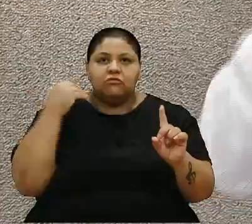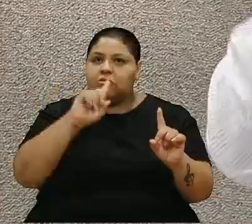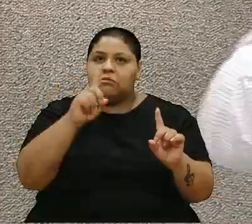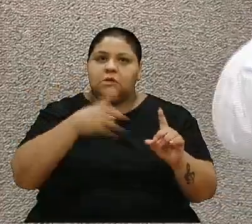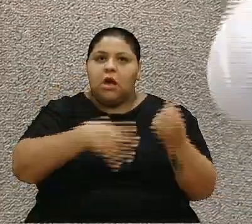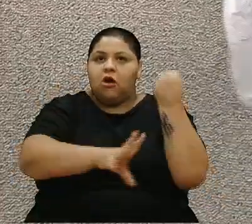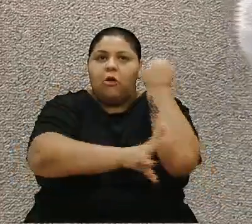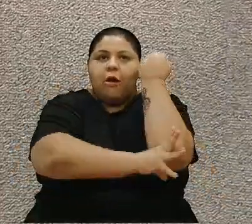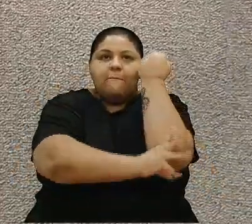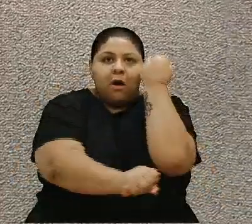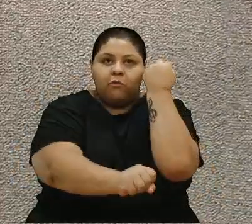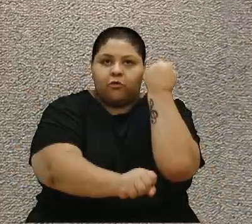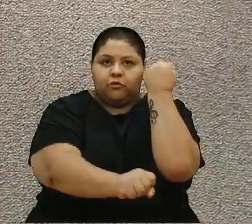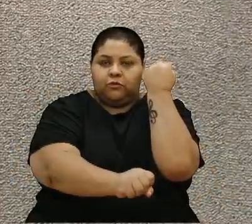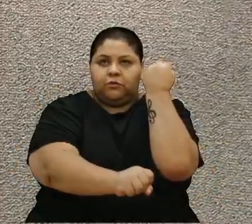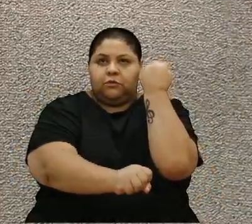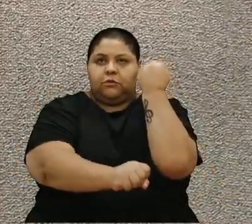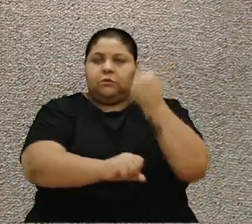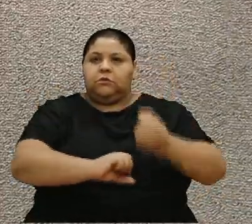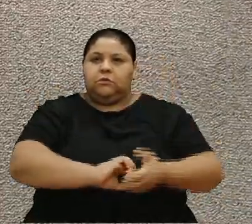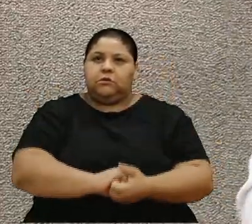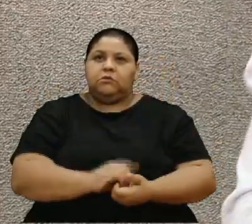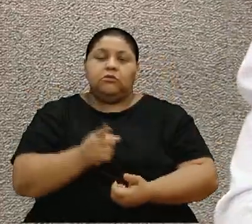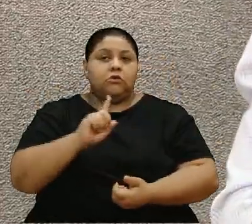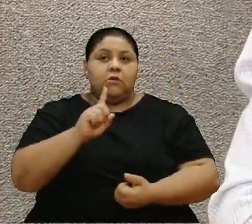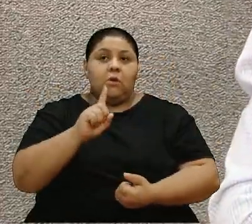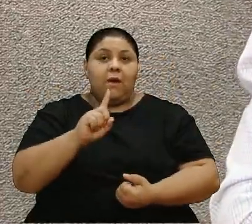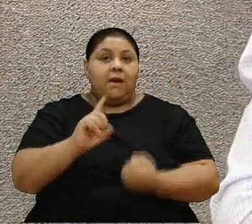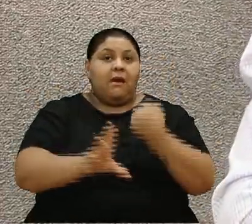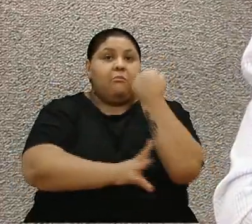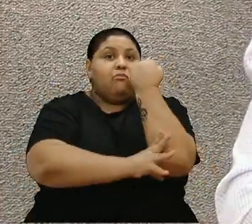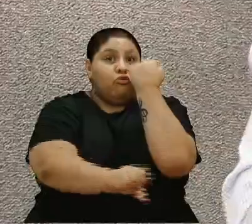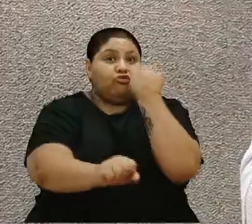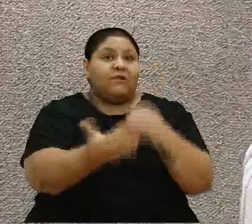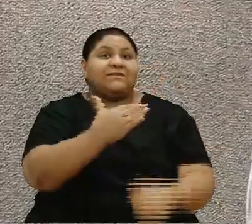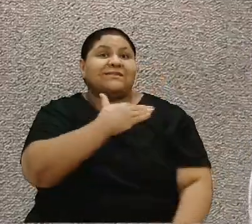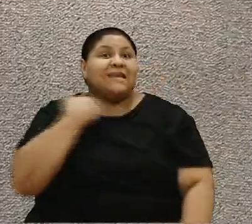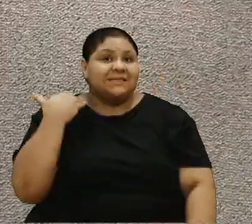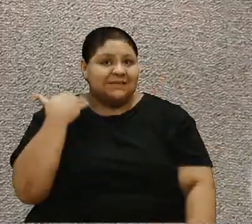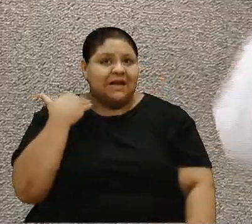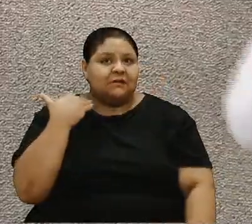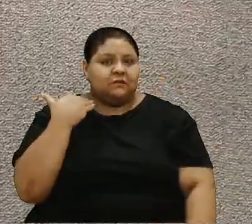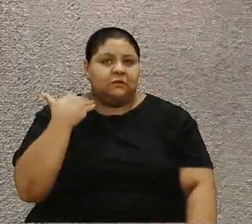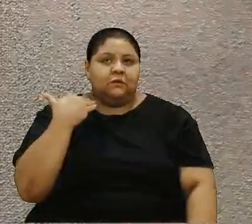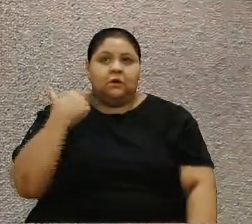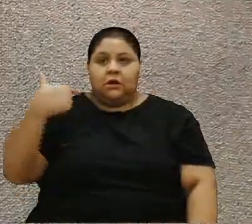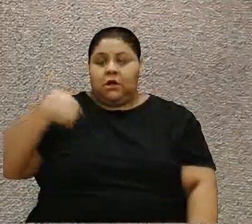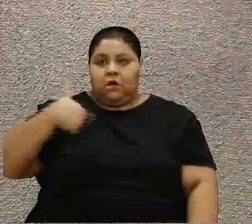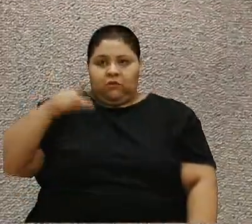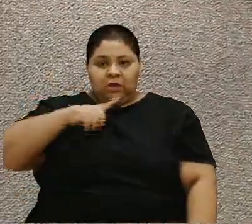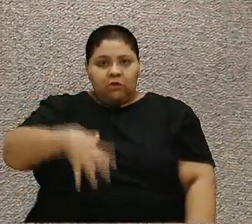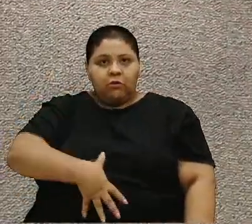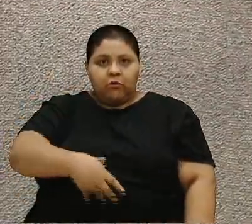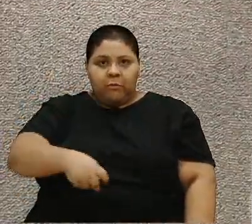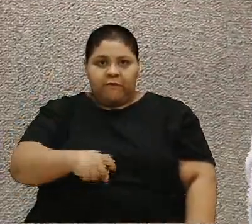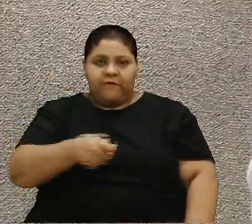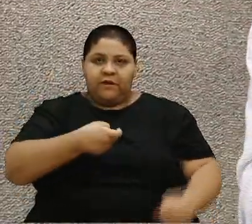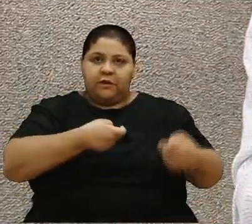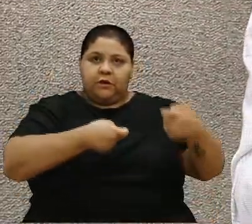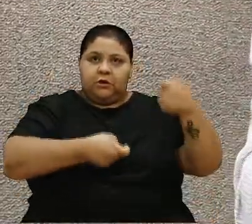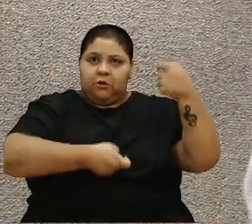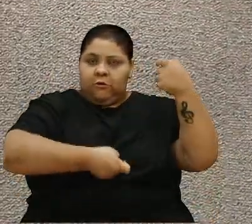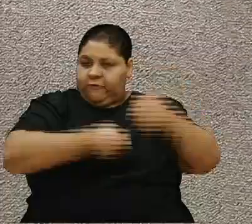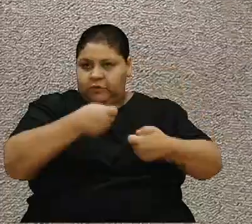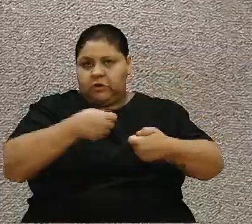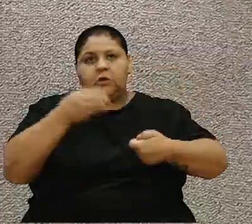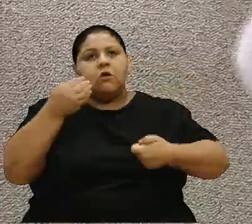Isso é assassinato, não é aborto. Agora, eu tenho uma filha, foi estuprada. É lógico, a